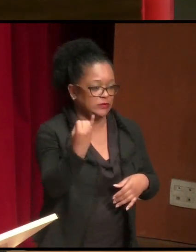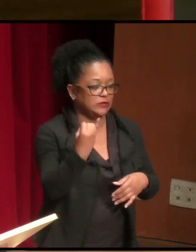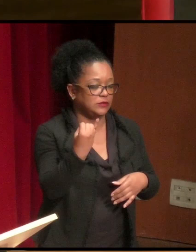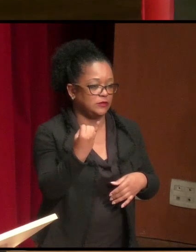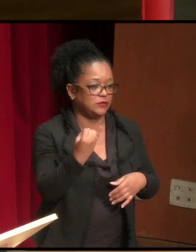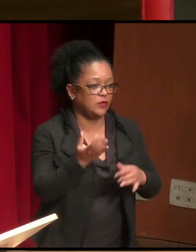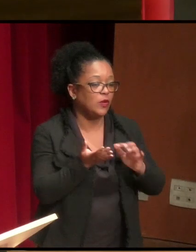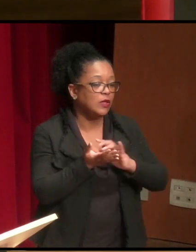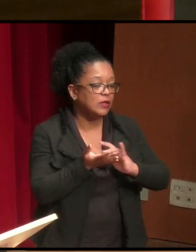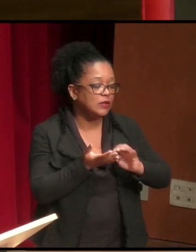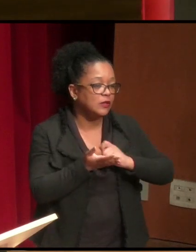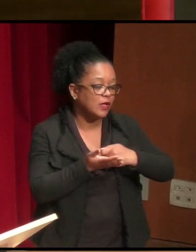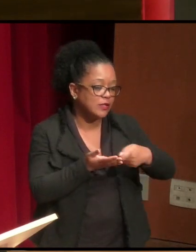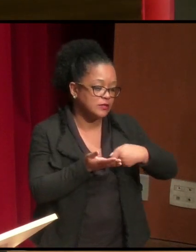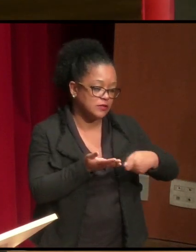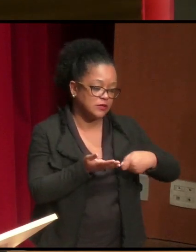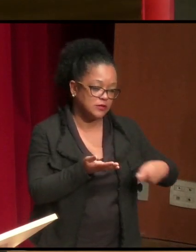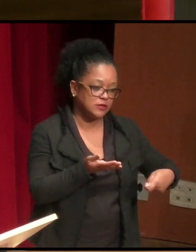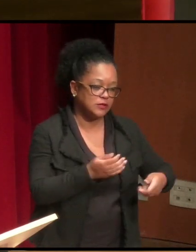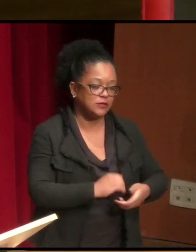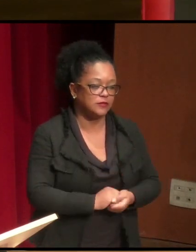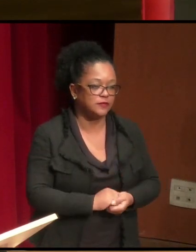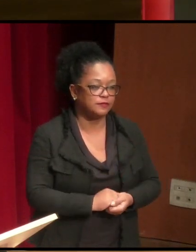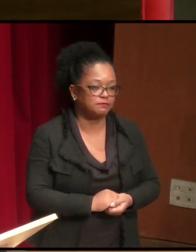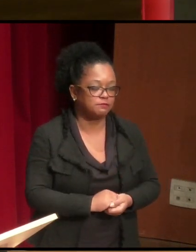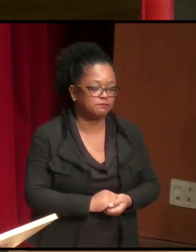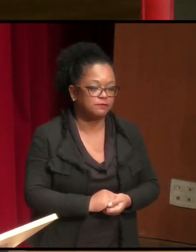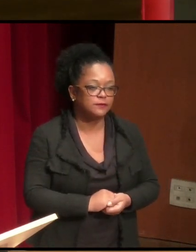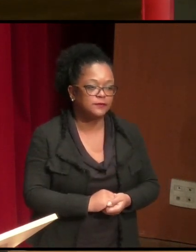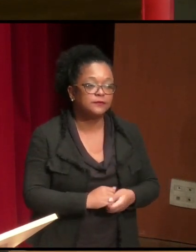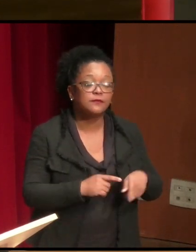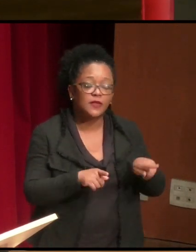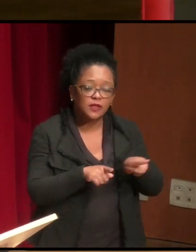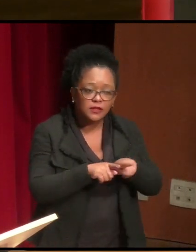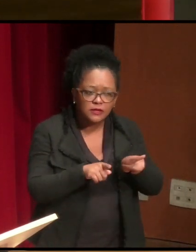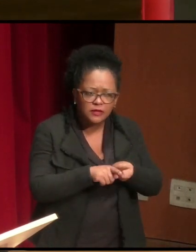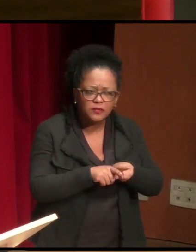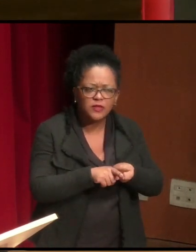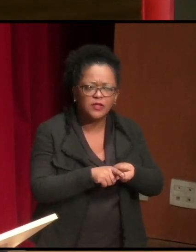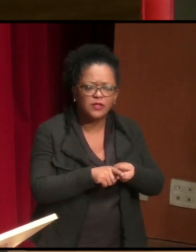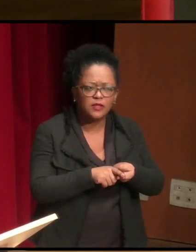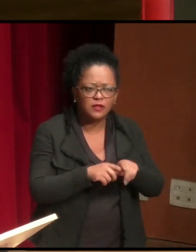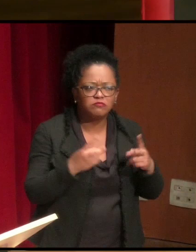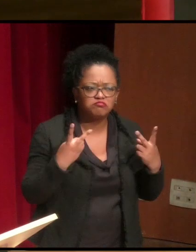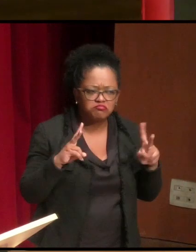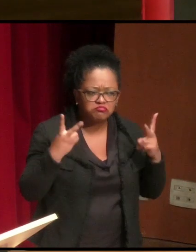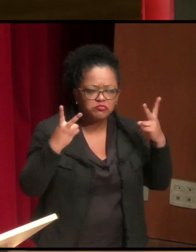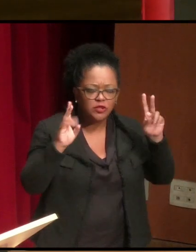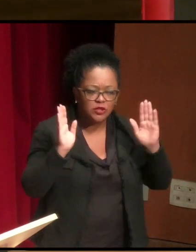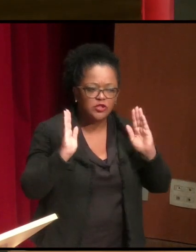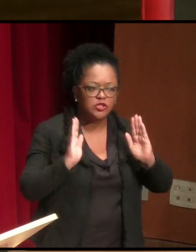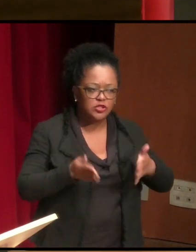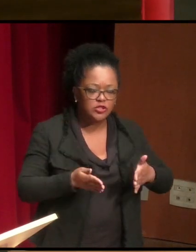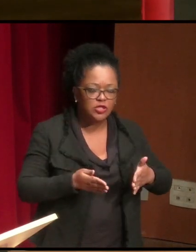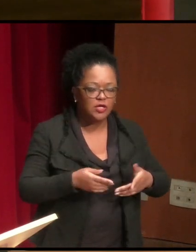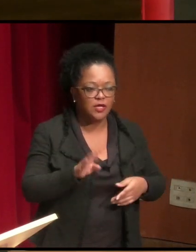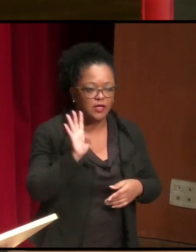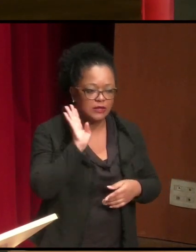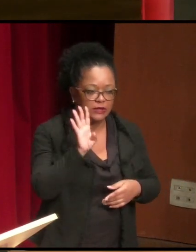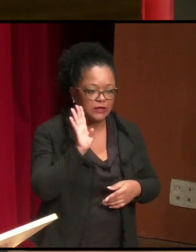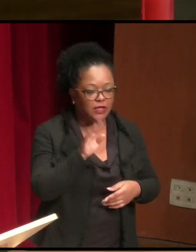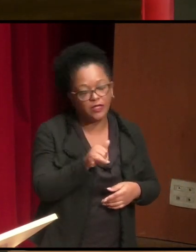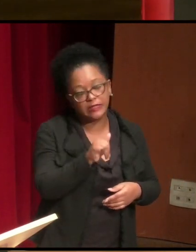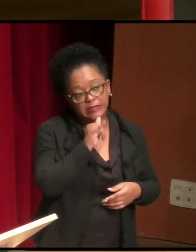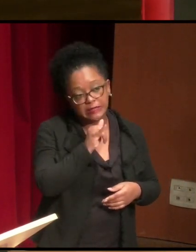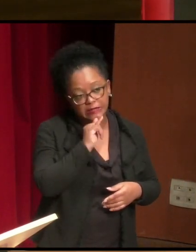escrita. Isso posto, a gente tem várias conquistas interessantes. Né? A gente tem, por exemplo, a